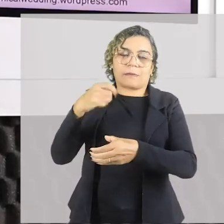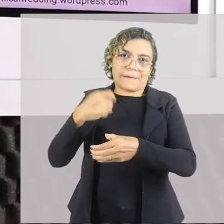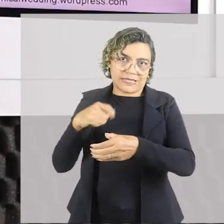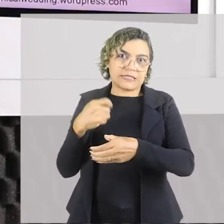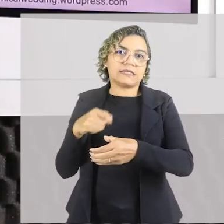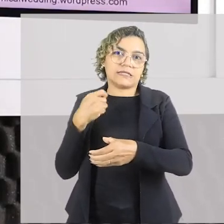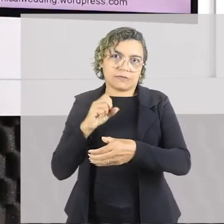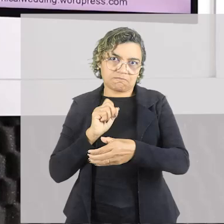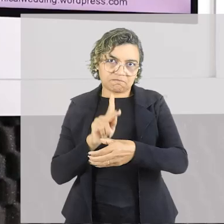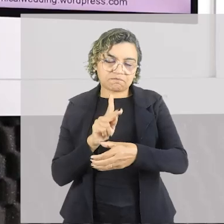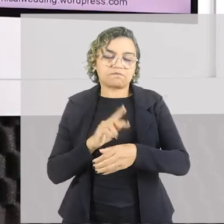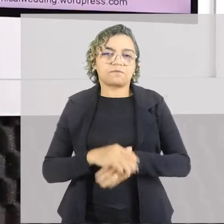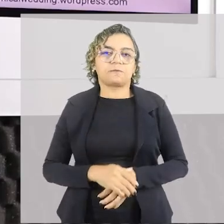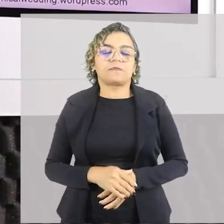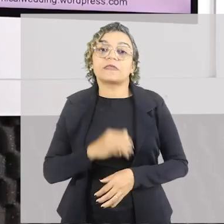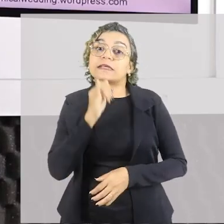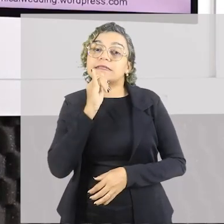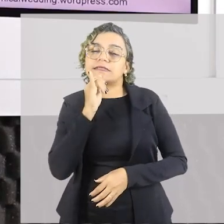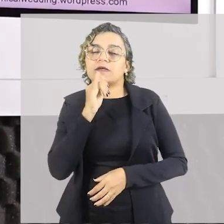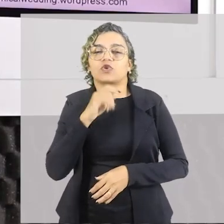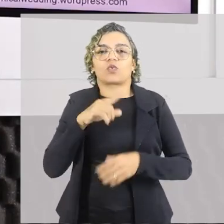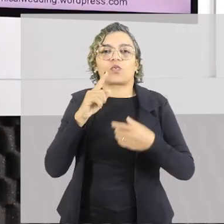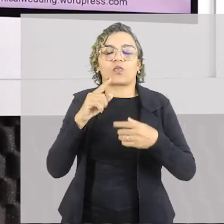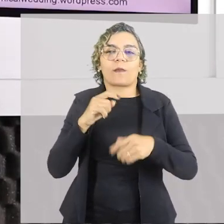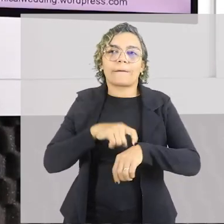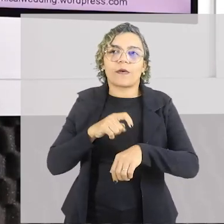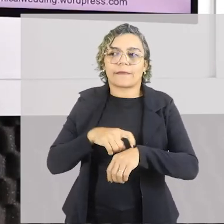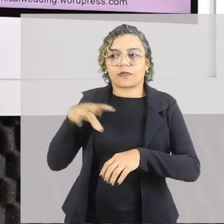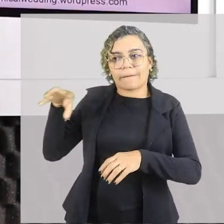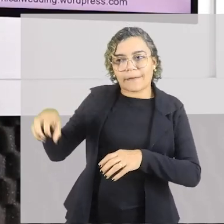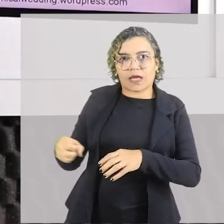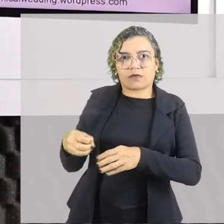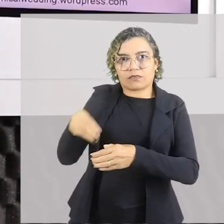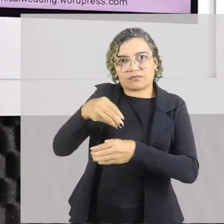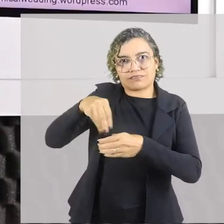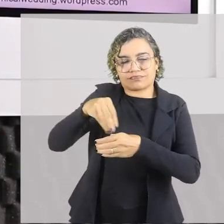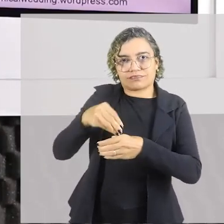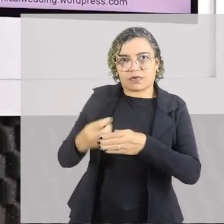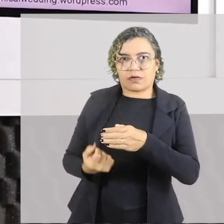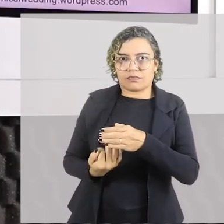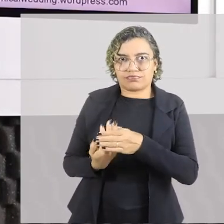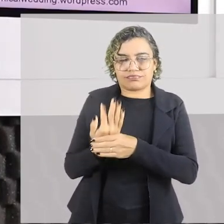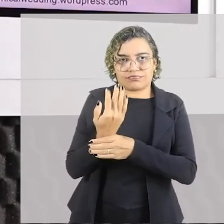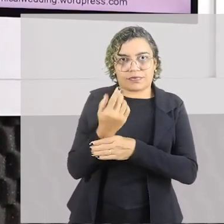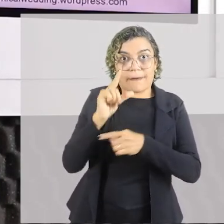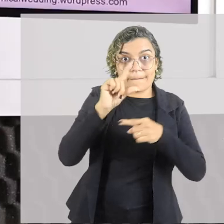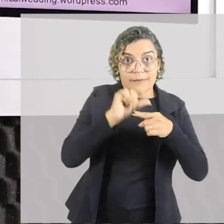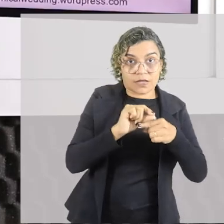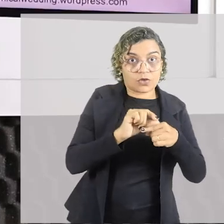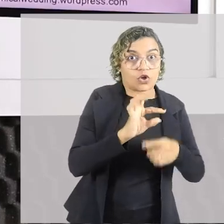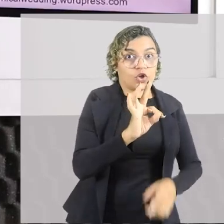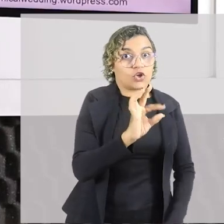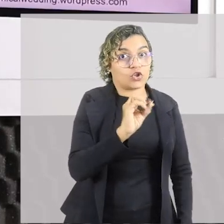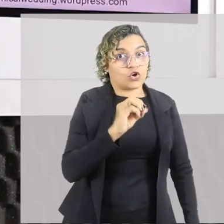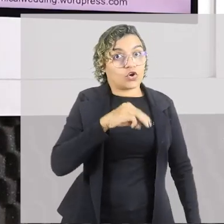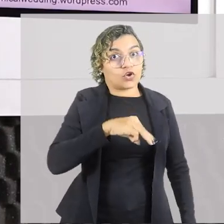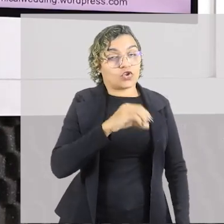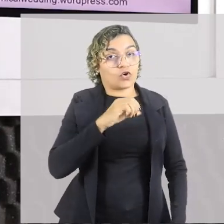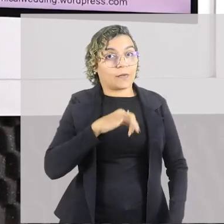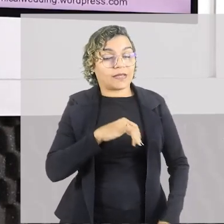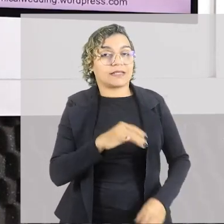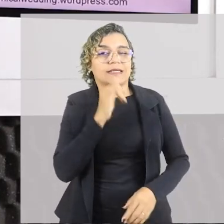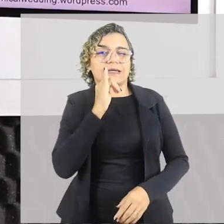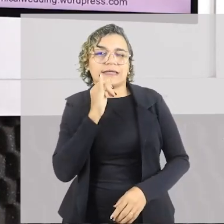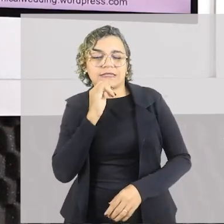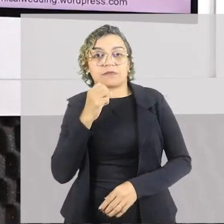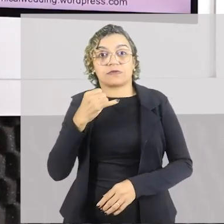tá? Quando eu pego o soluto e boto no solvente, evaporou menos, tonometria. Peguei um soluto e